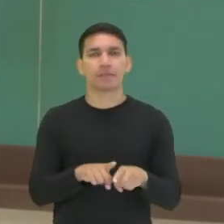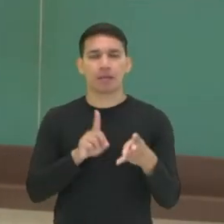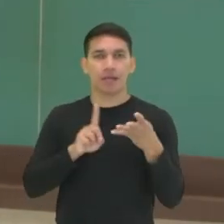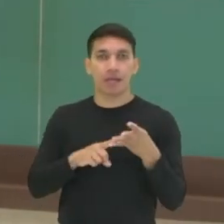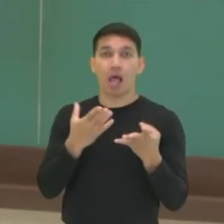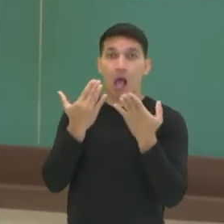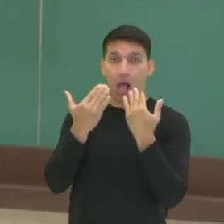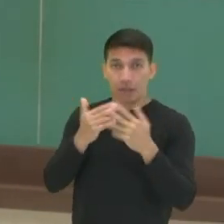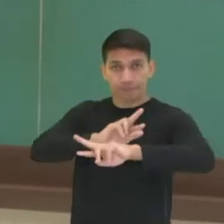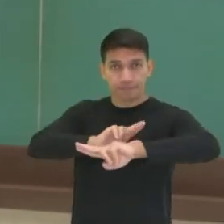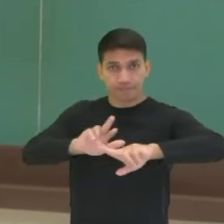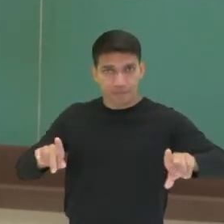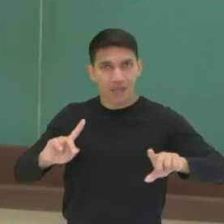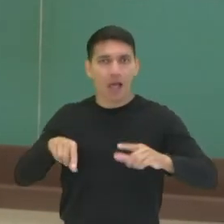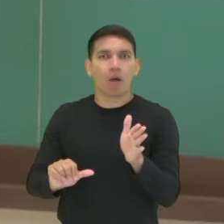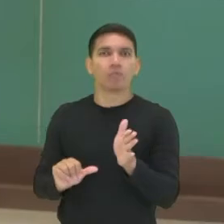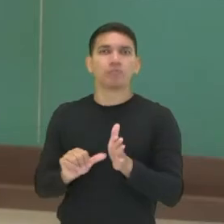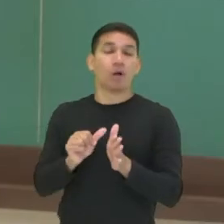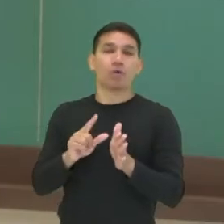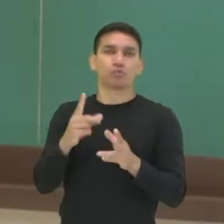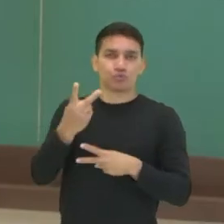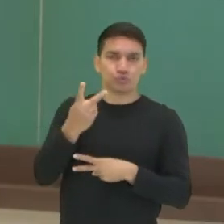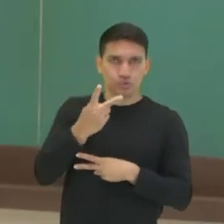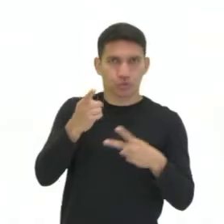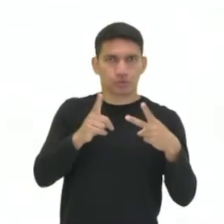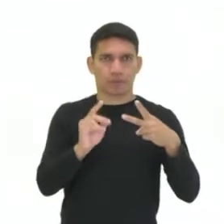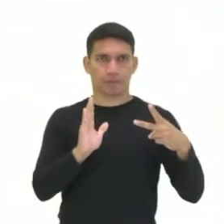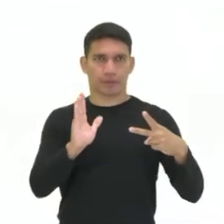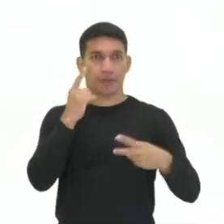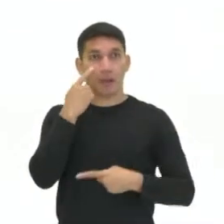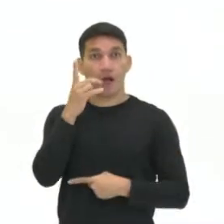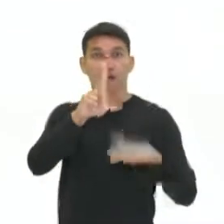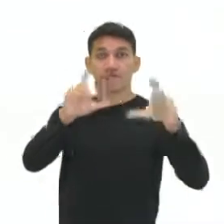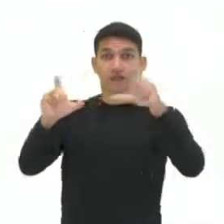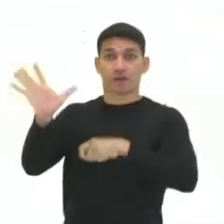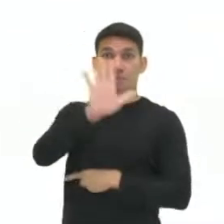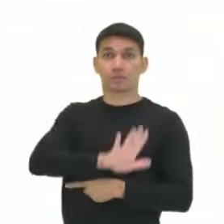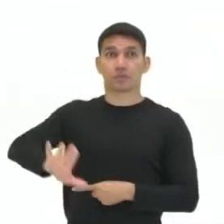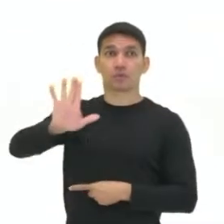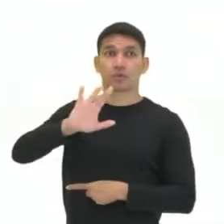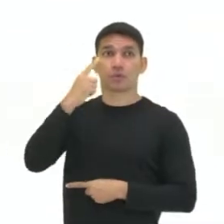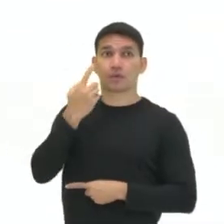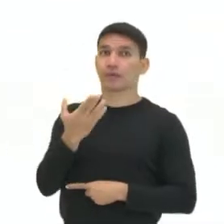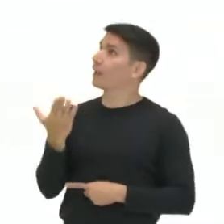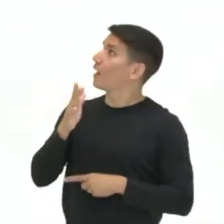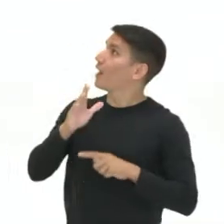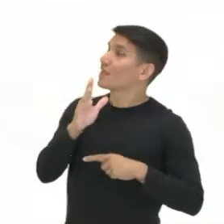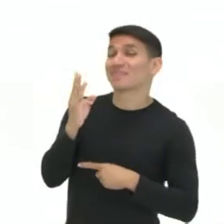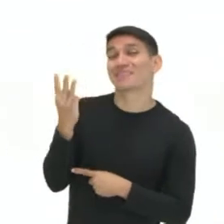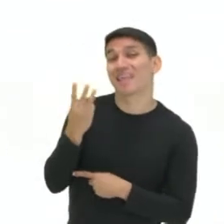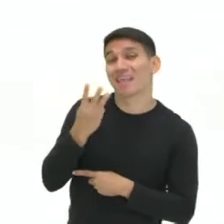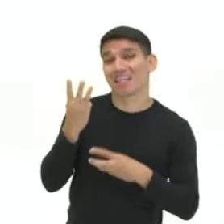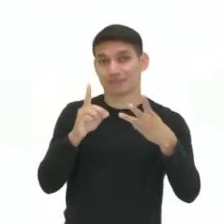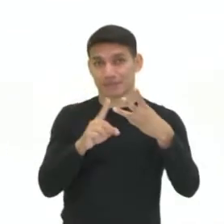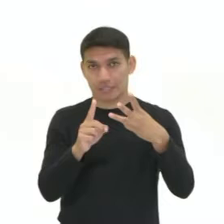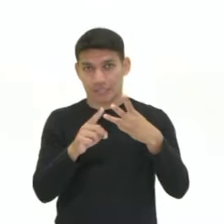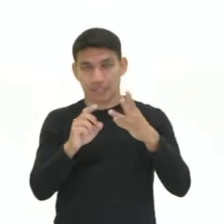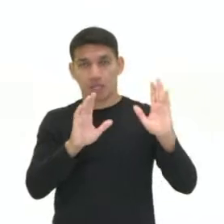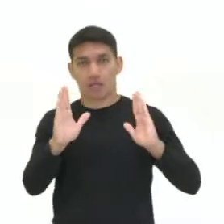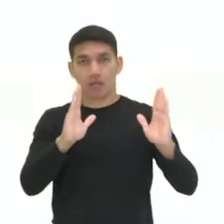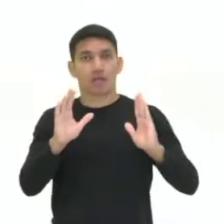foi, então, o segundo período. Aqui tem algumas fotos, então, do terceiro período. O que aconteceu nesse terceiro período? Olha